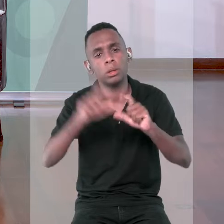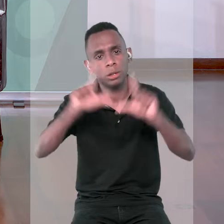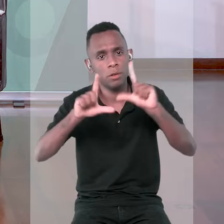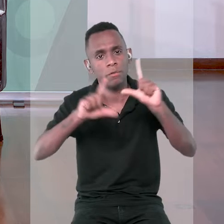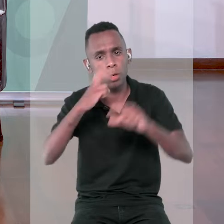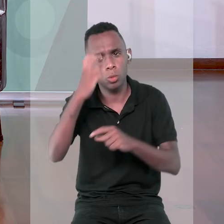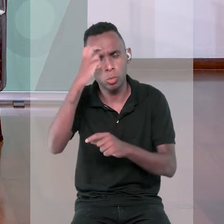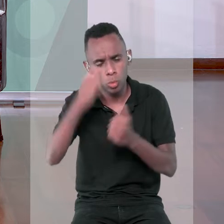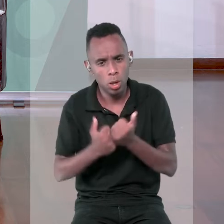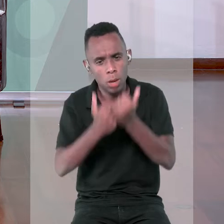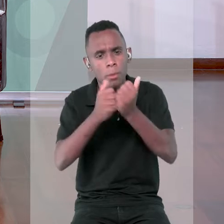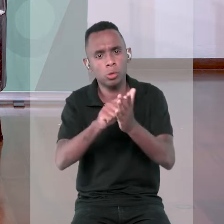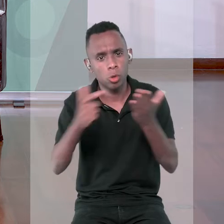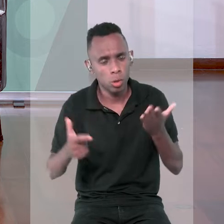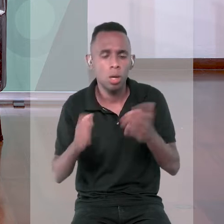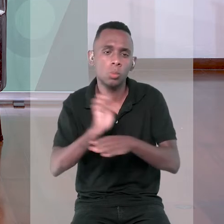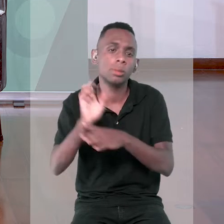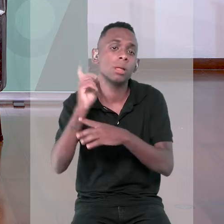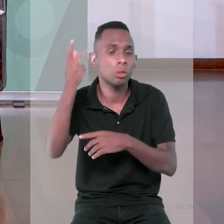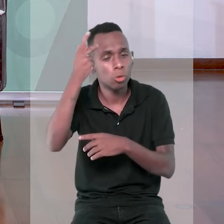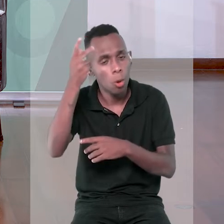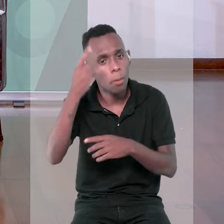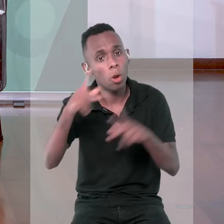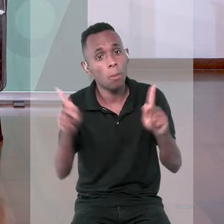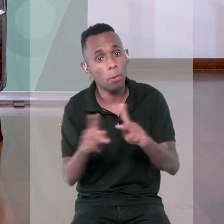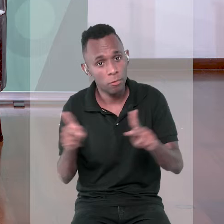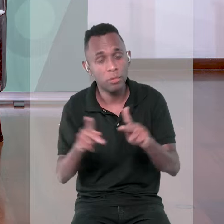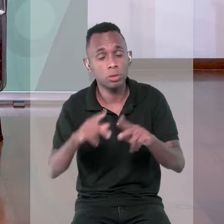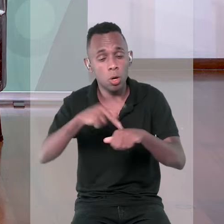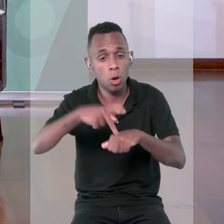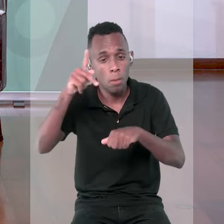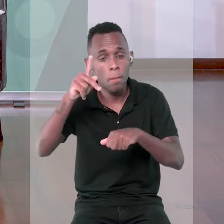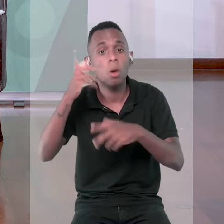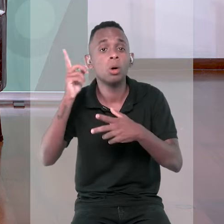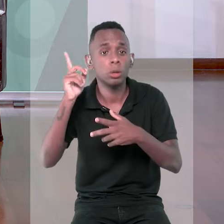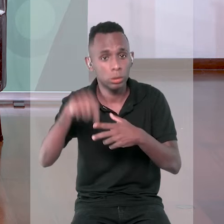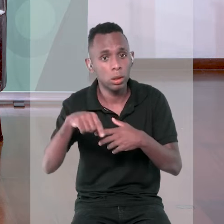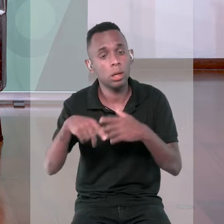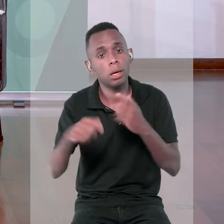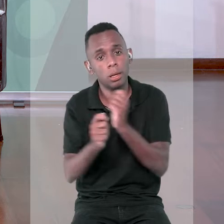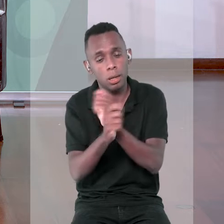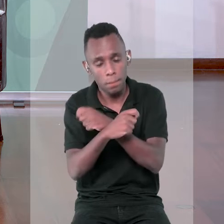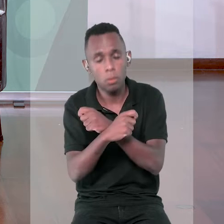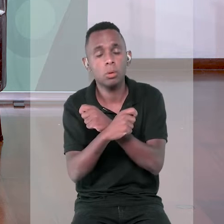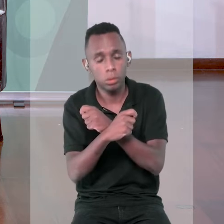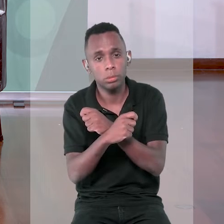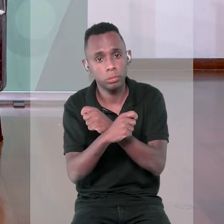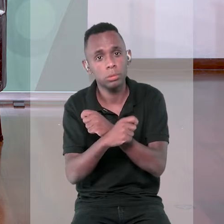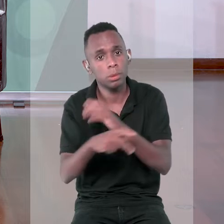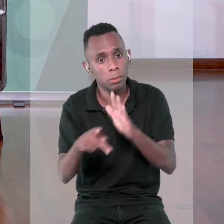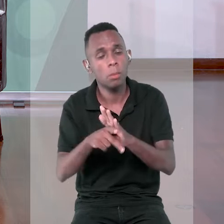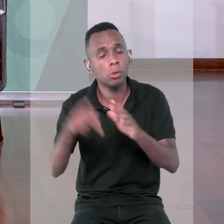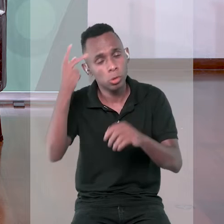Cultura, colaboradora do jornal Estado de São Paulo, professora na pós-graduação da Universidade Católica, da Universidade